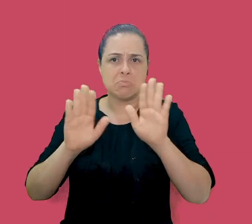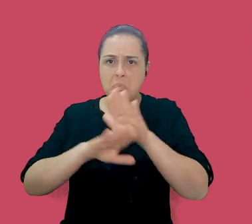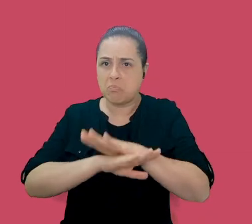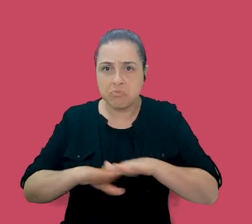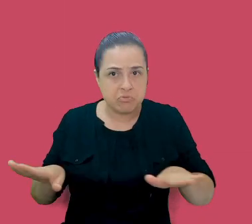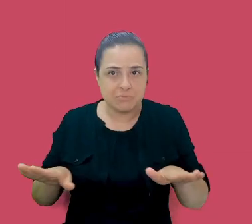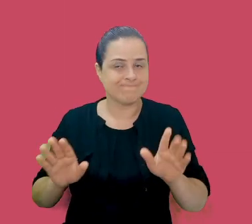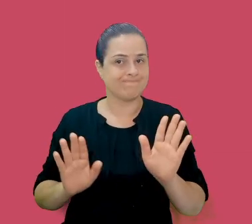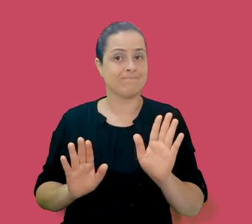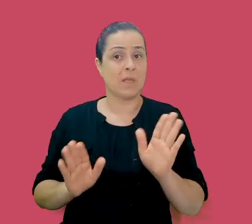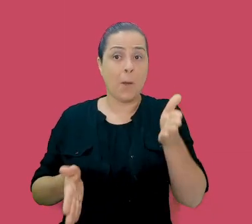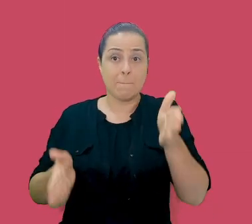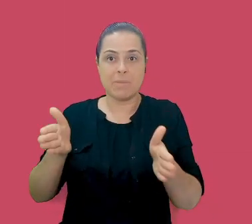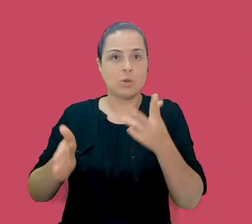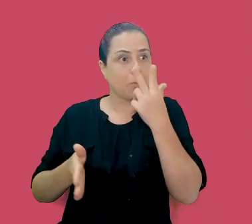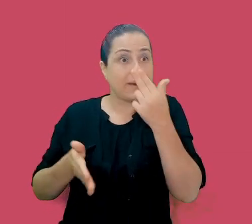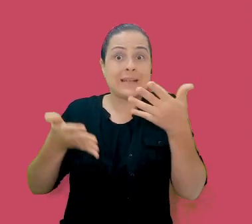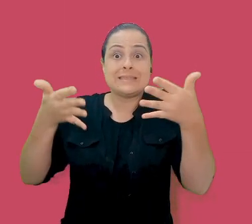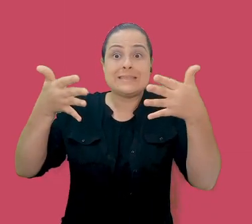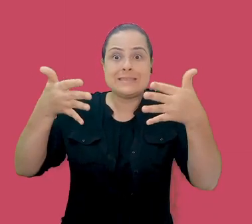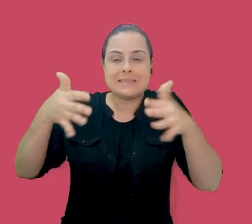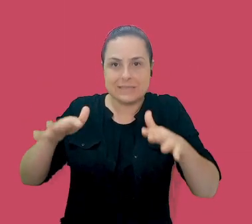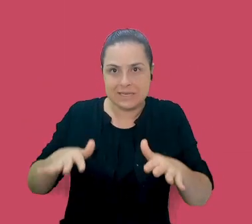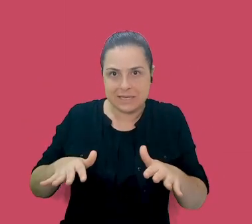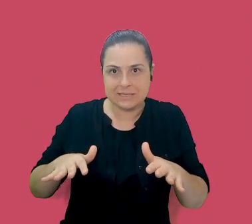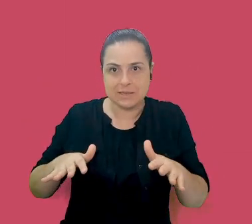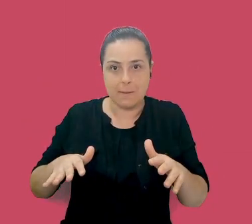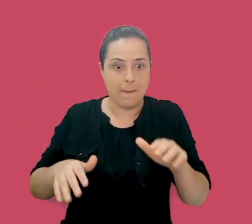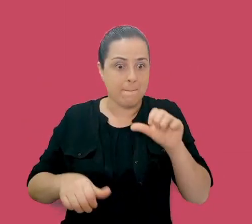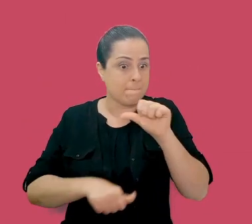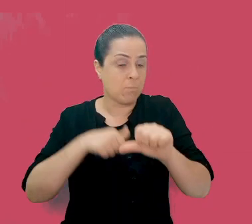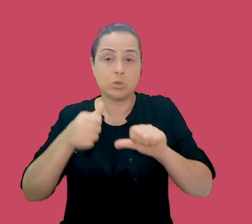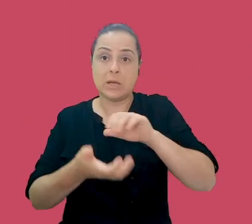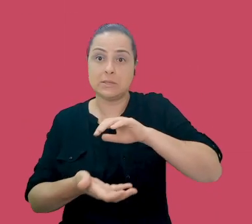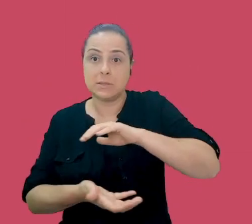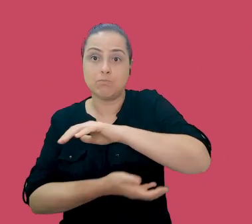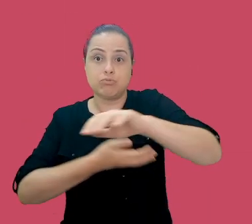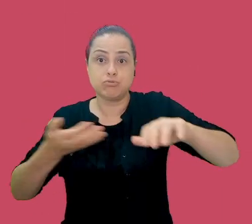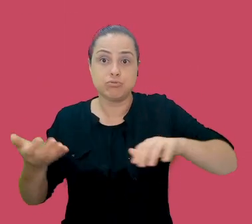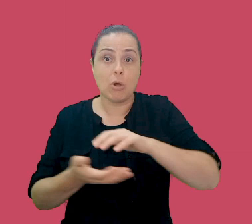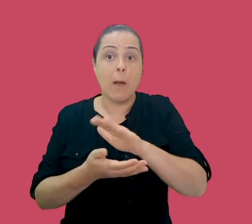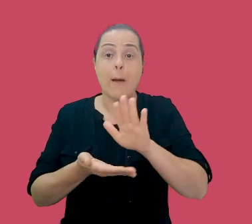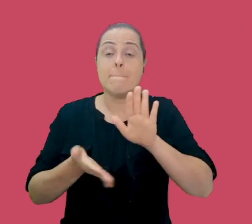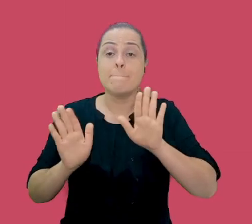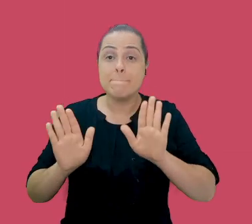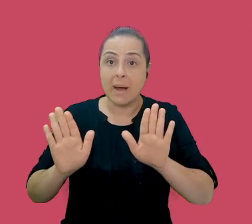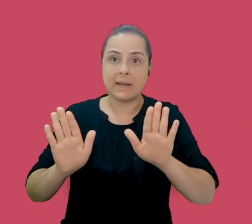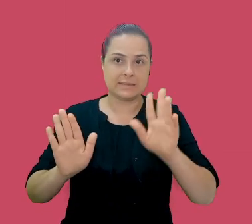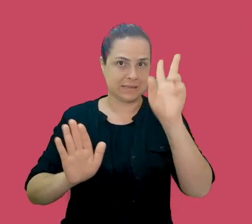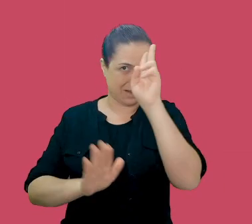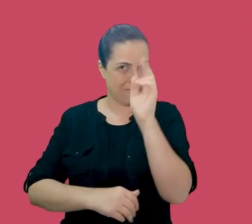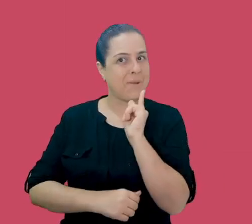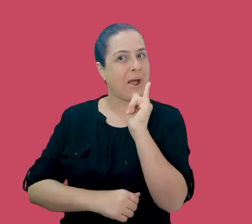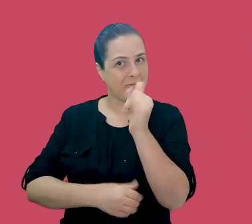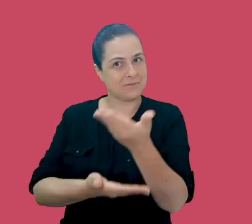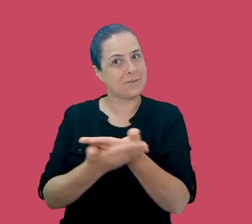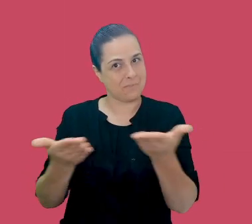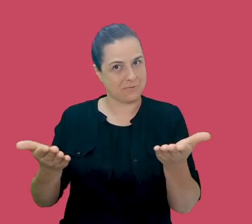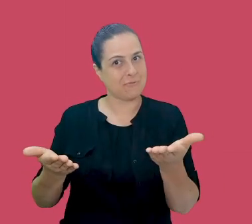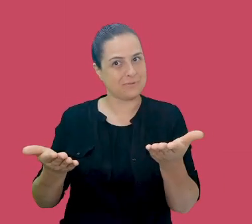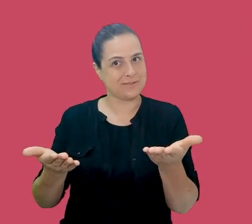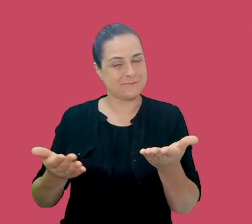uma crise, ela está acontecendo, só que não vai ser essa coisa toda. Eu acho que essa que é a coisa que a gente precisa lembrar sempre,